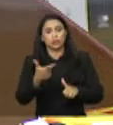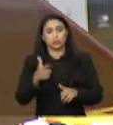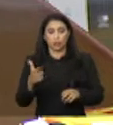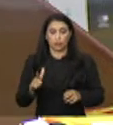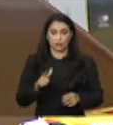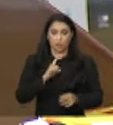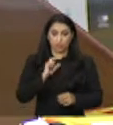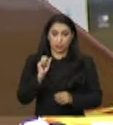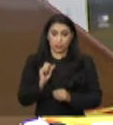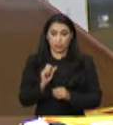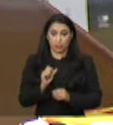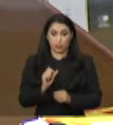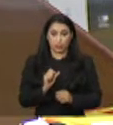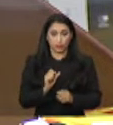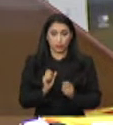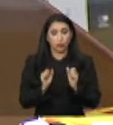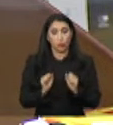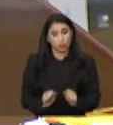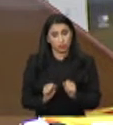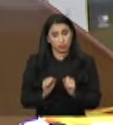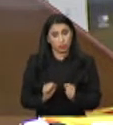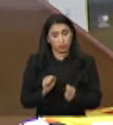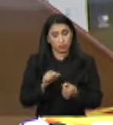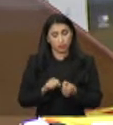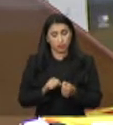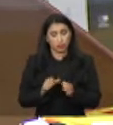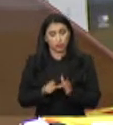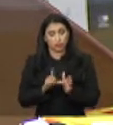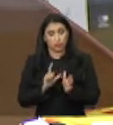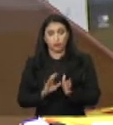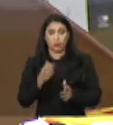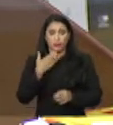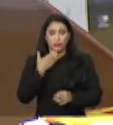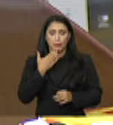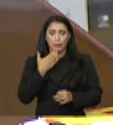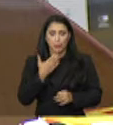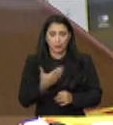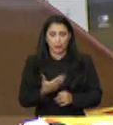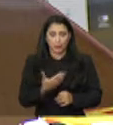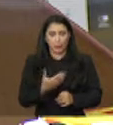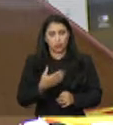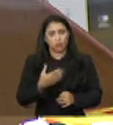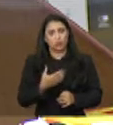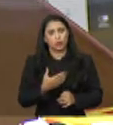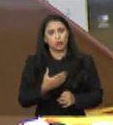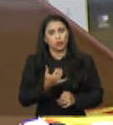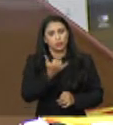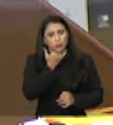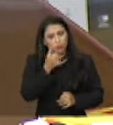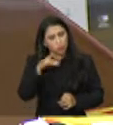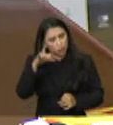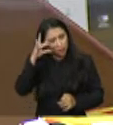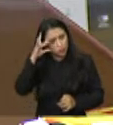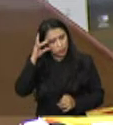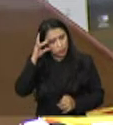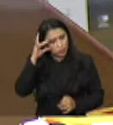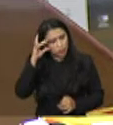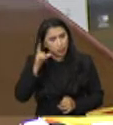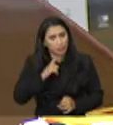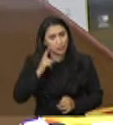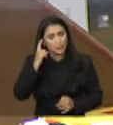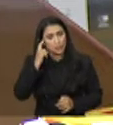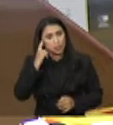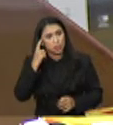Ação revisional específica como poderia ter feito peço vênia ao eminente Ministro André Mendonça que me parece ter cogitado da